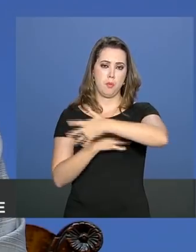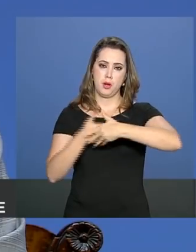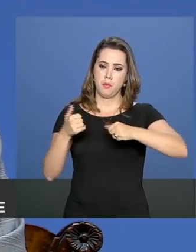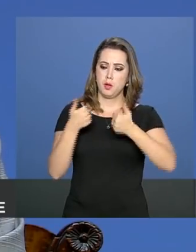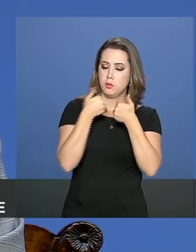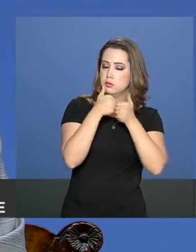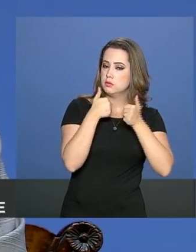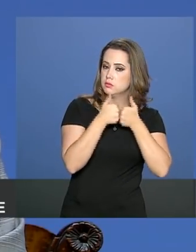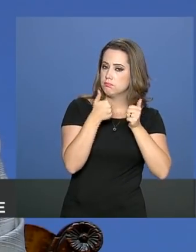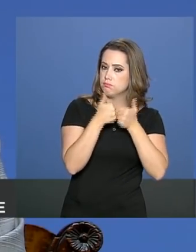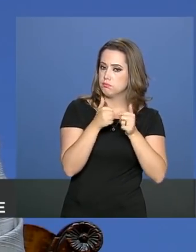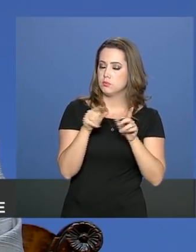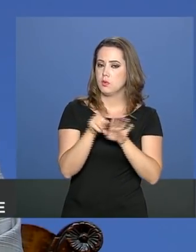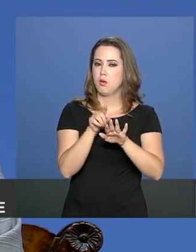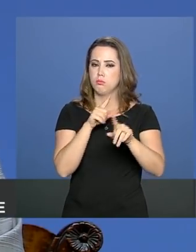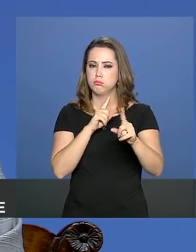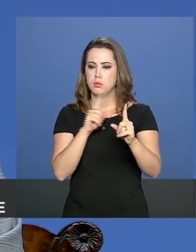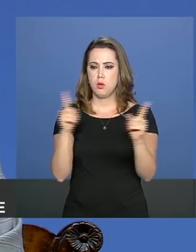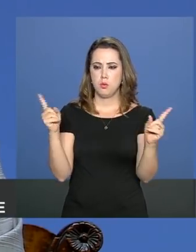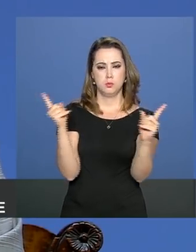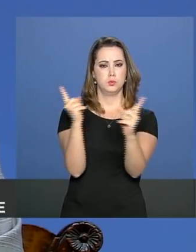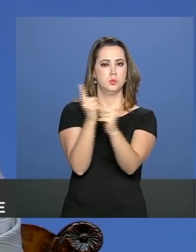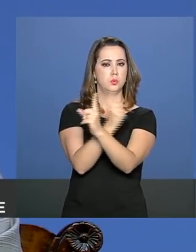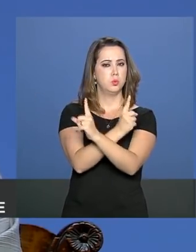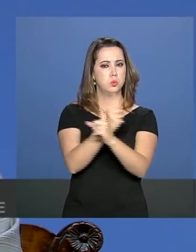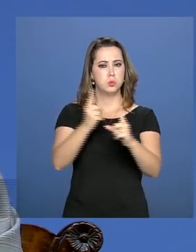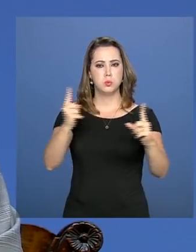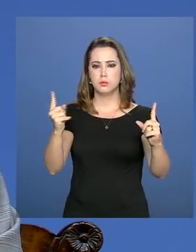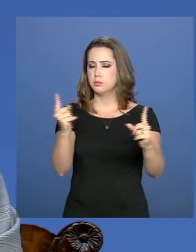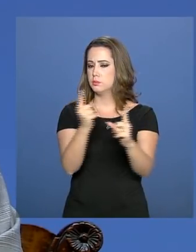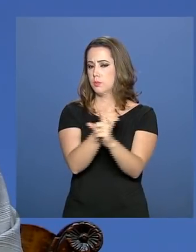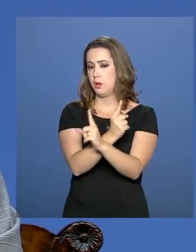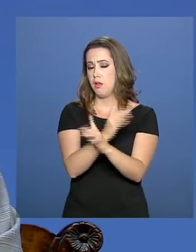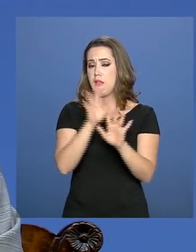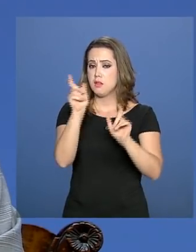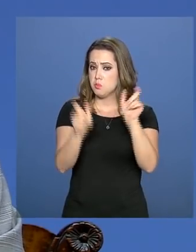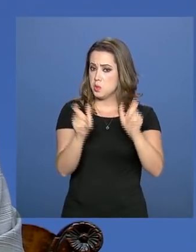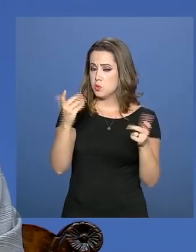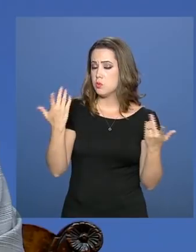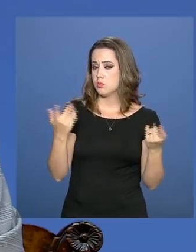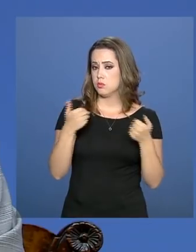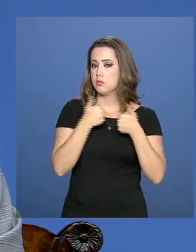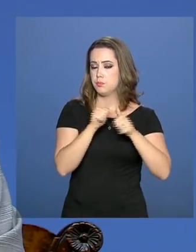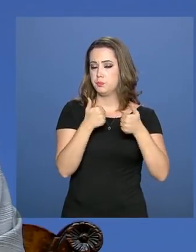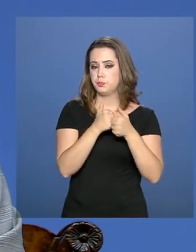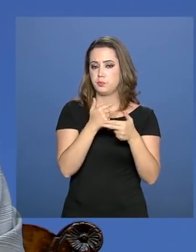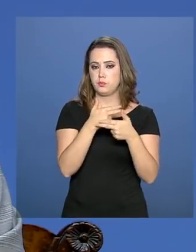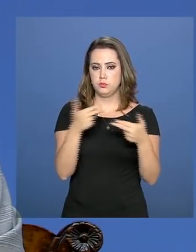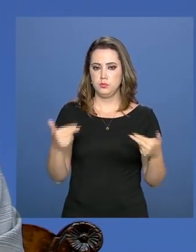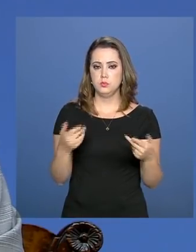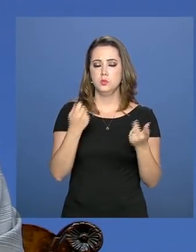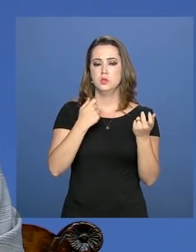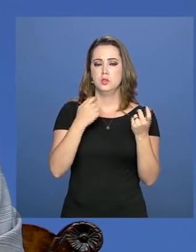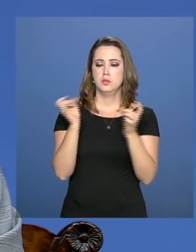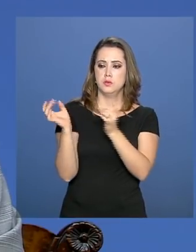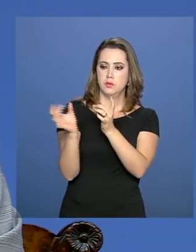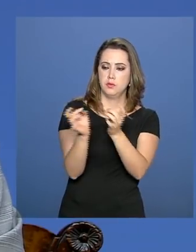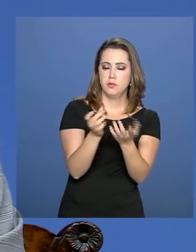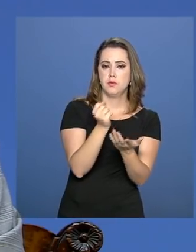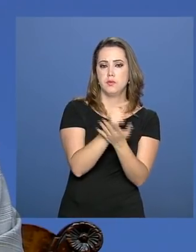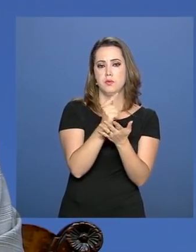transporte, o fluxo entre os dois países, mas também o transporte e o comércio